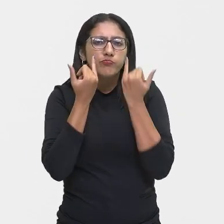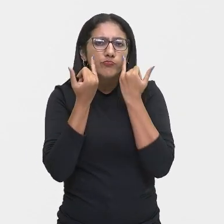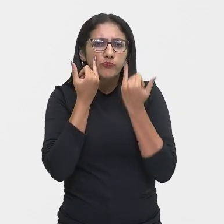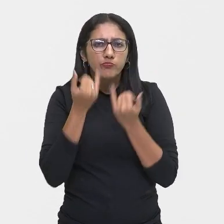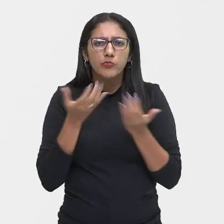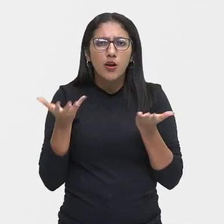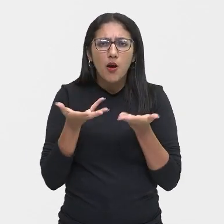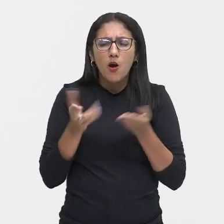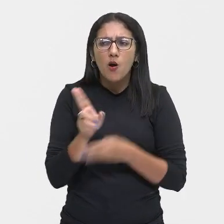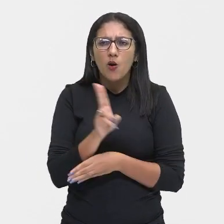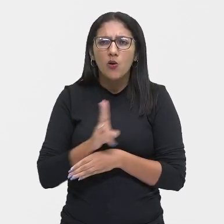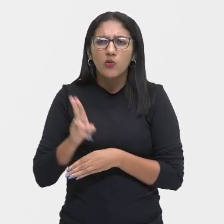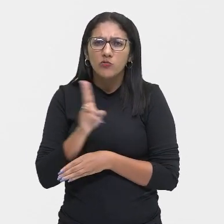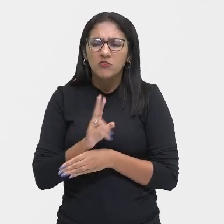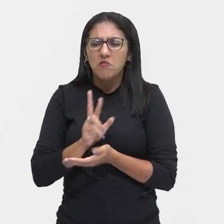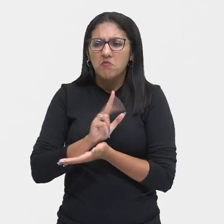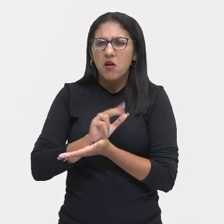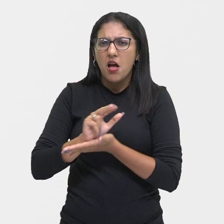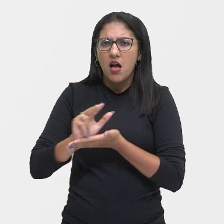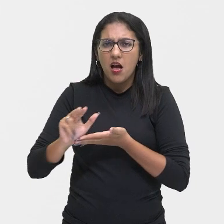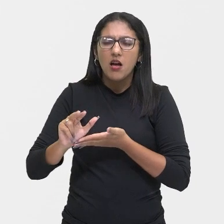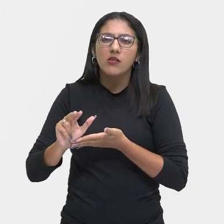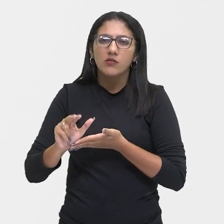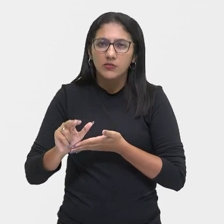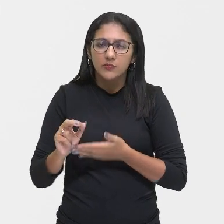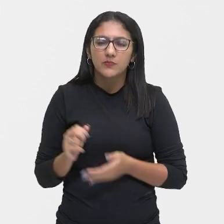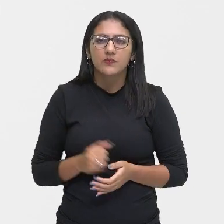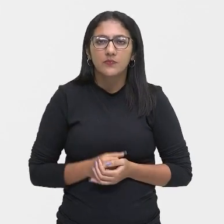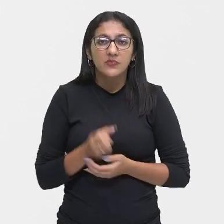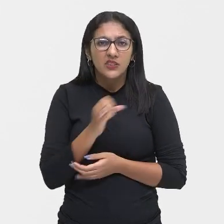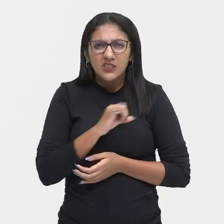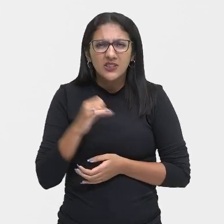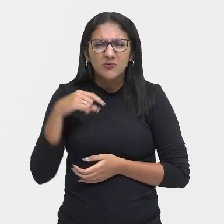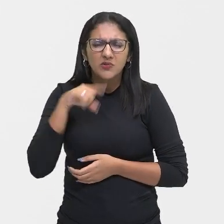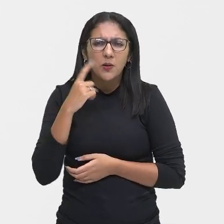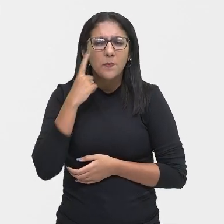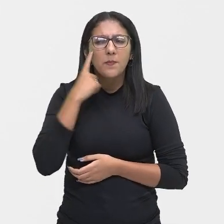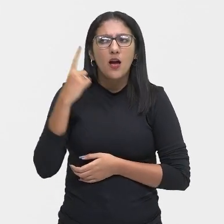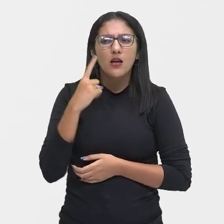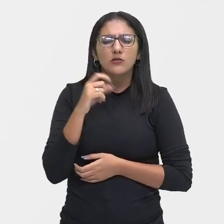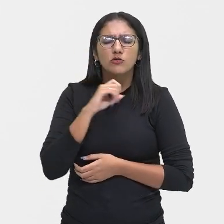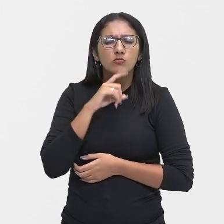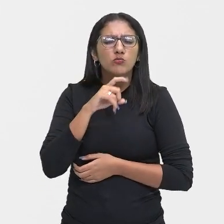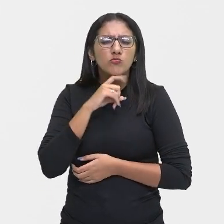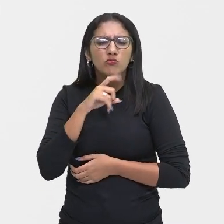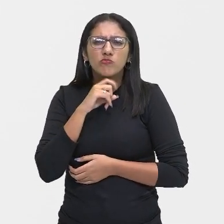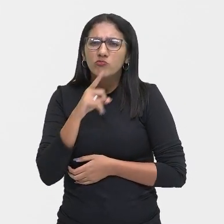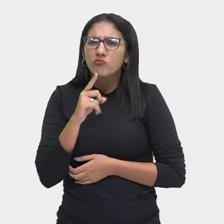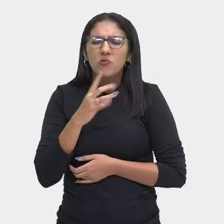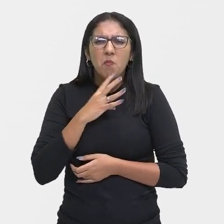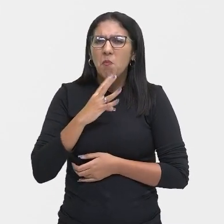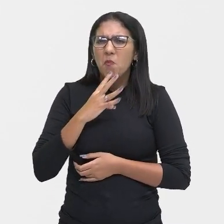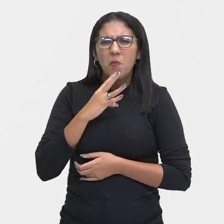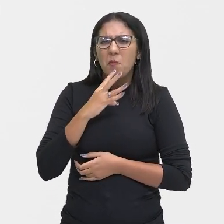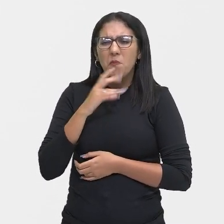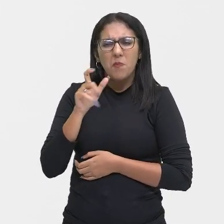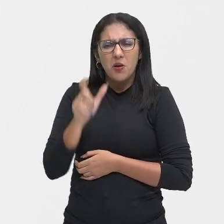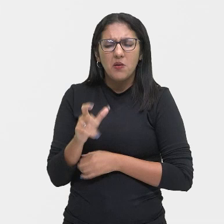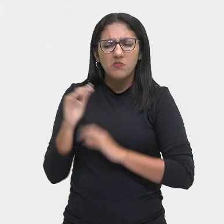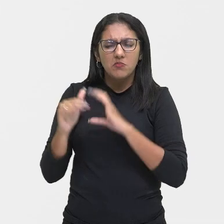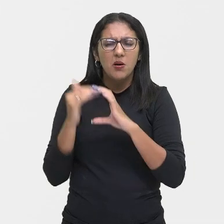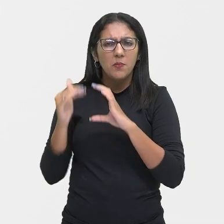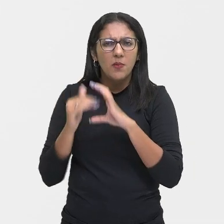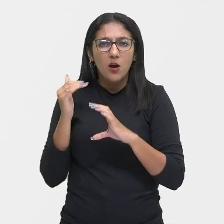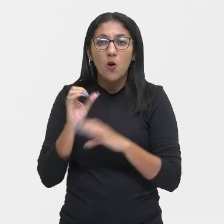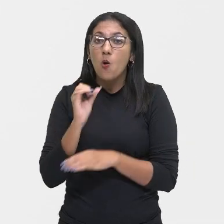para aplicar um golpe. Então, se você não tiver certeza de que conhece esse usuário ou de que se